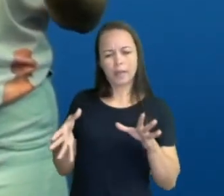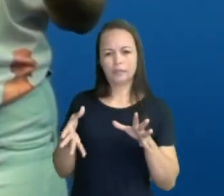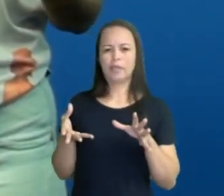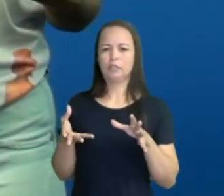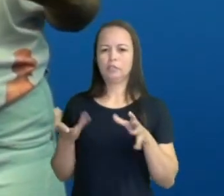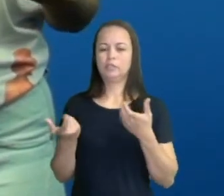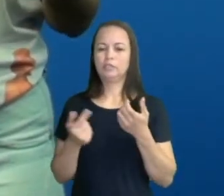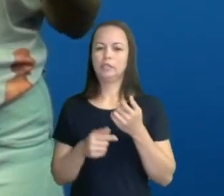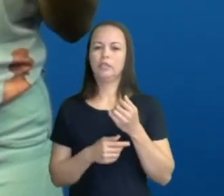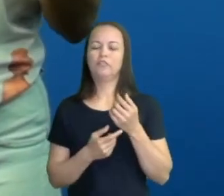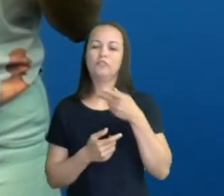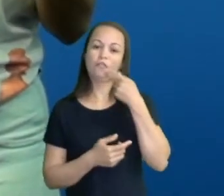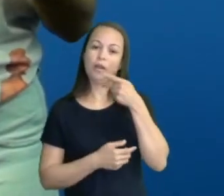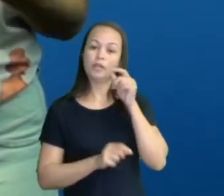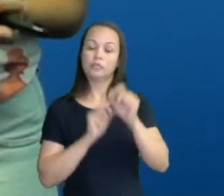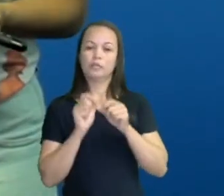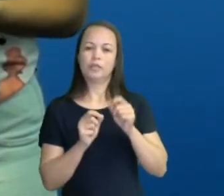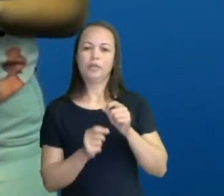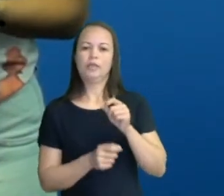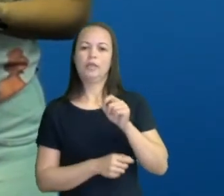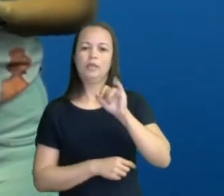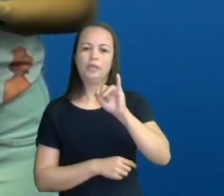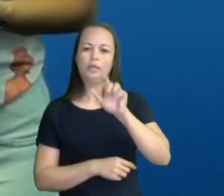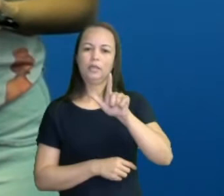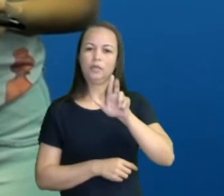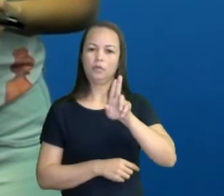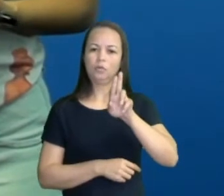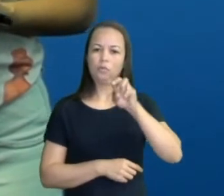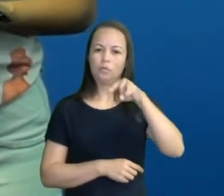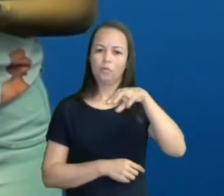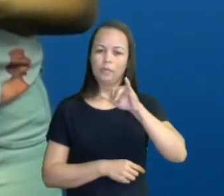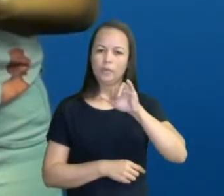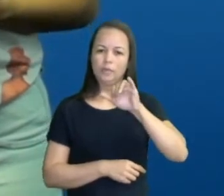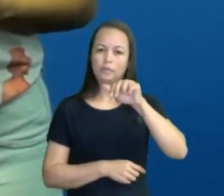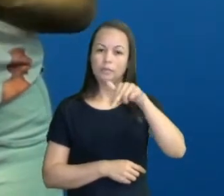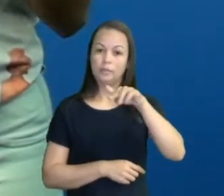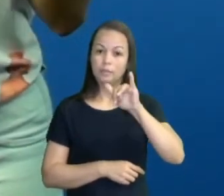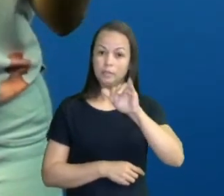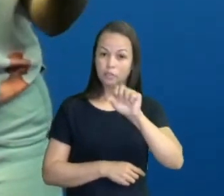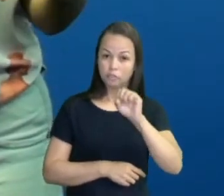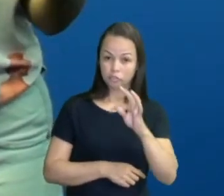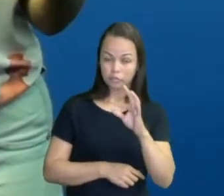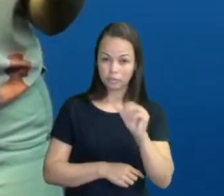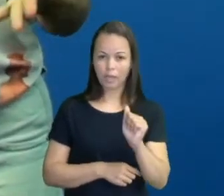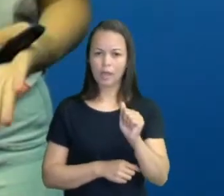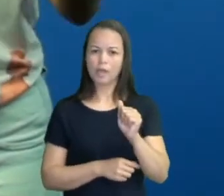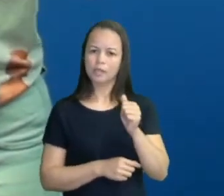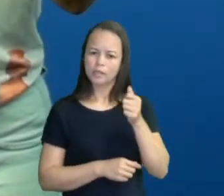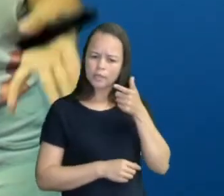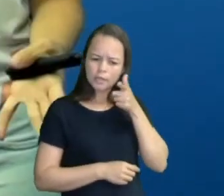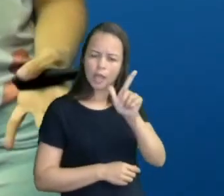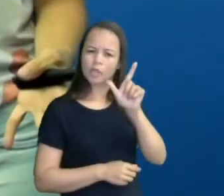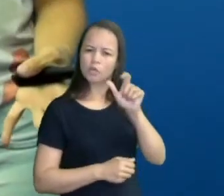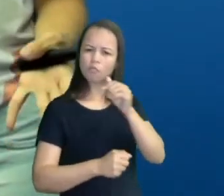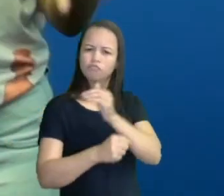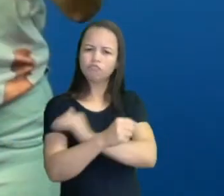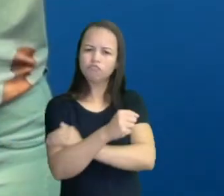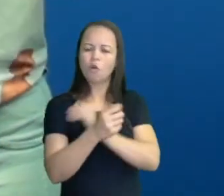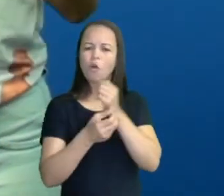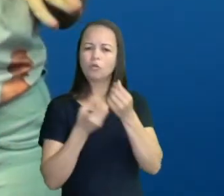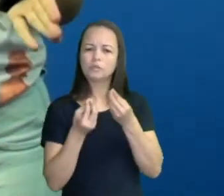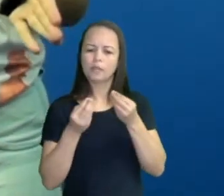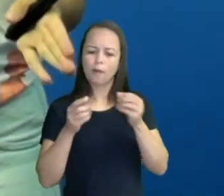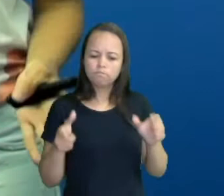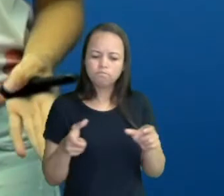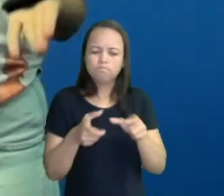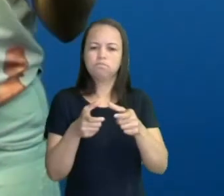de iluministas, que descendem desse pensamento iluminista, ganham força e se consolidam. Então